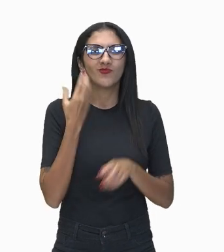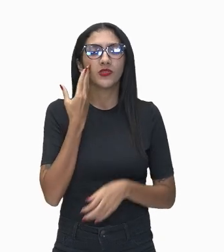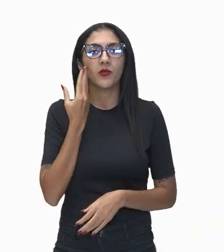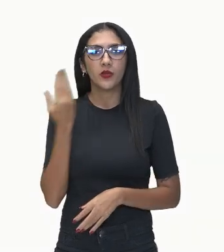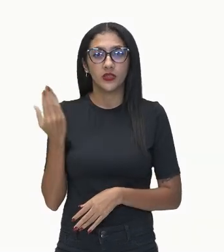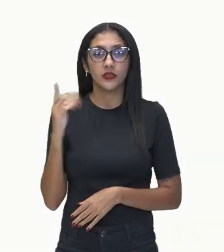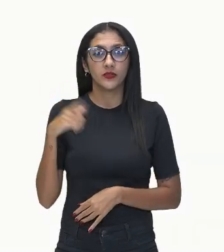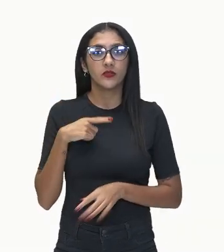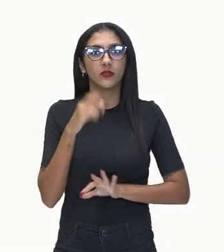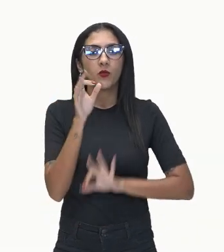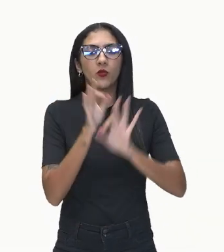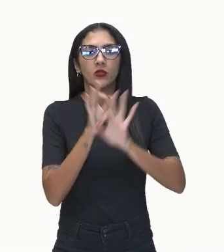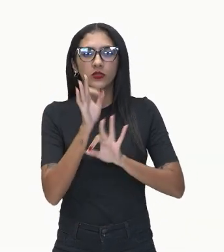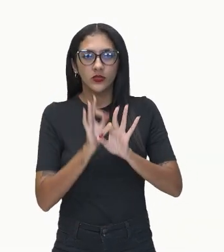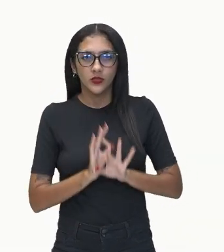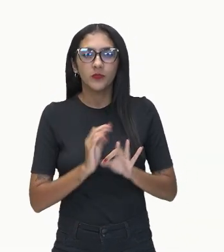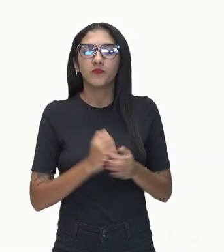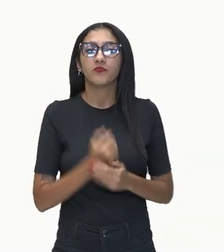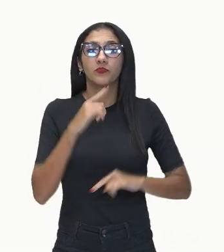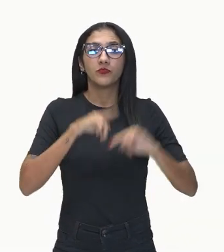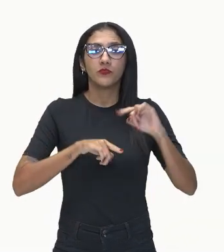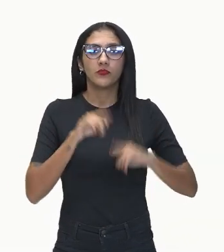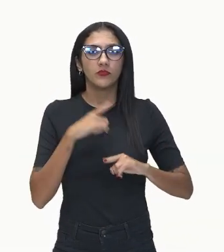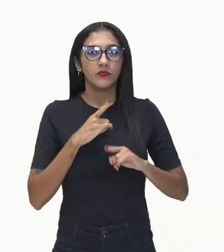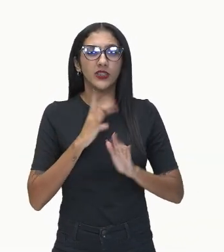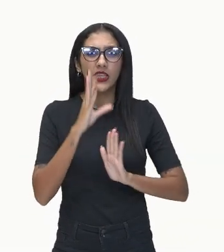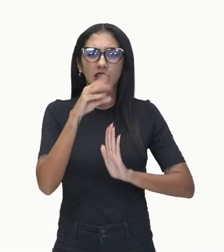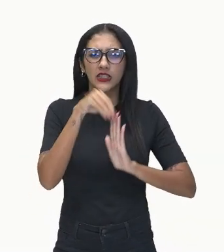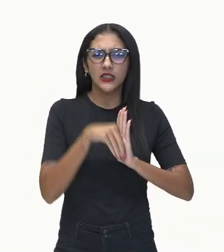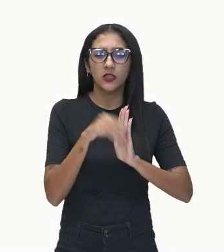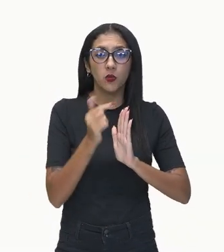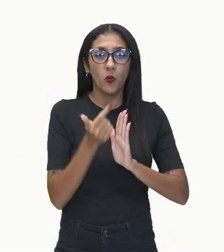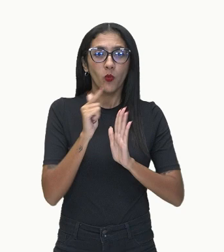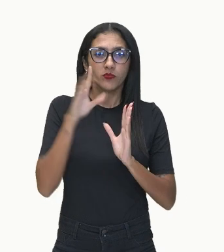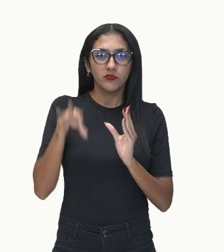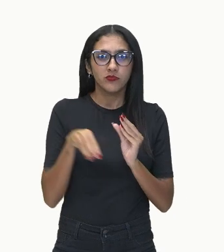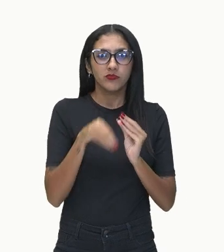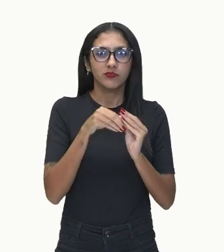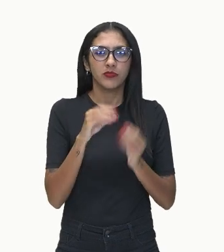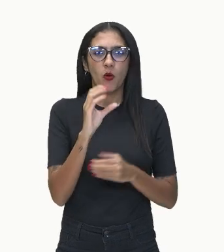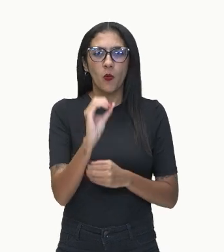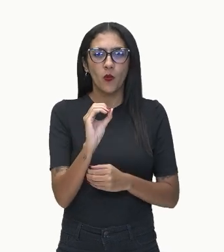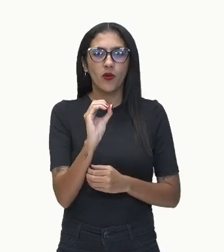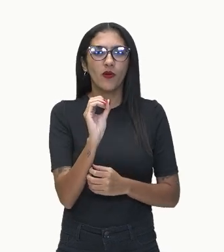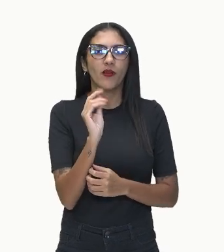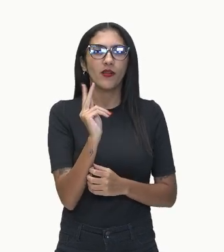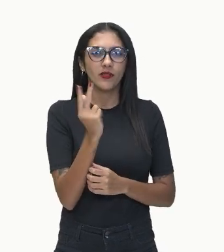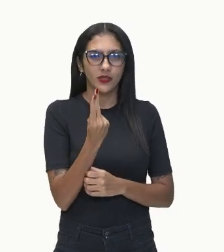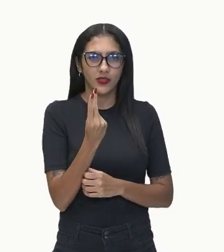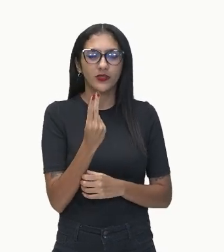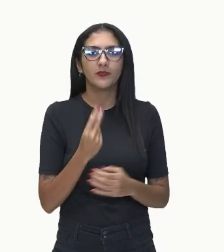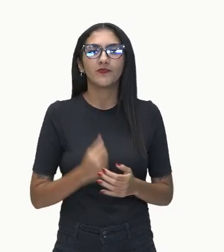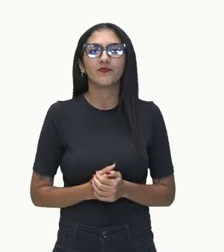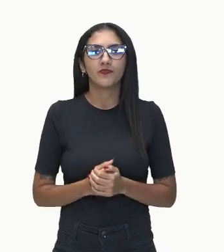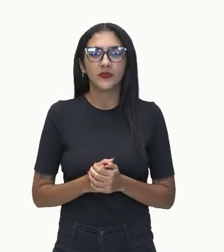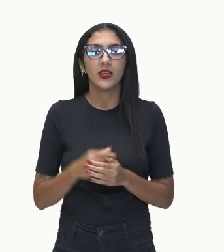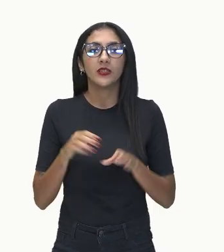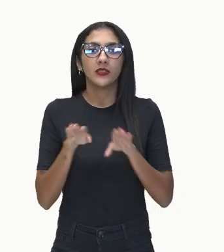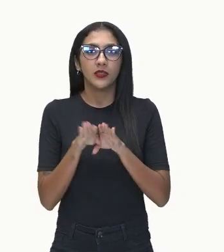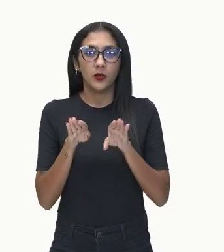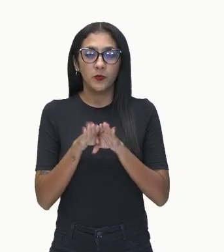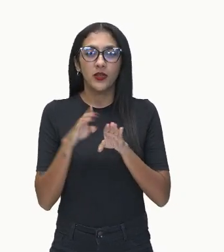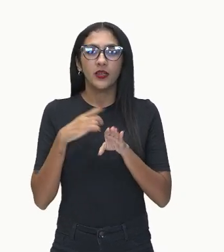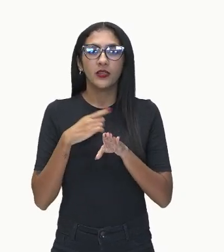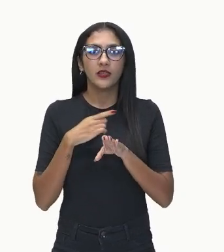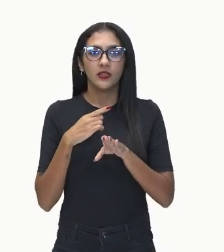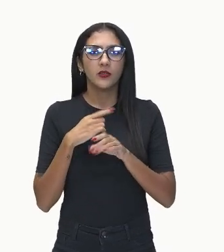com compostos que têm a hidroxila, que é o grupo OH, a carbonila, que